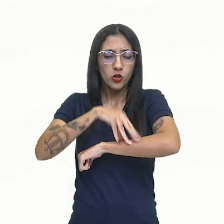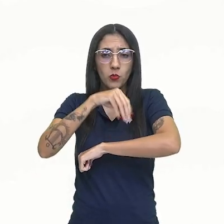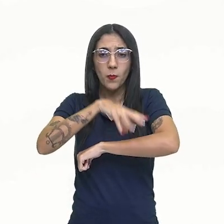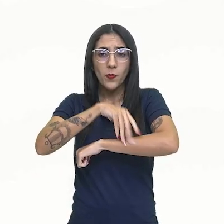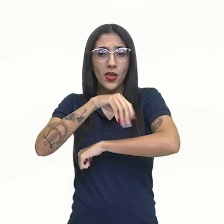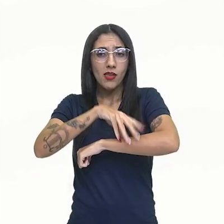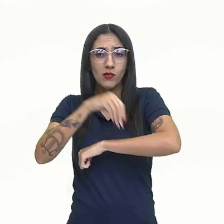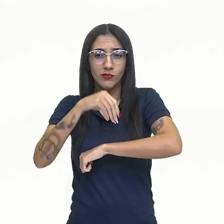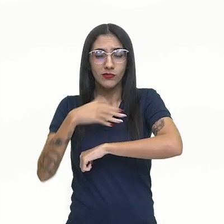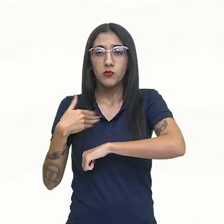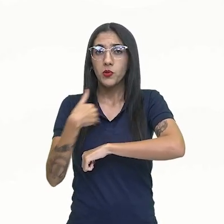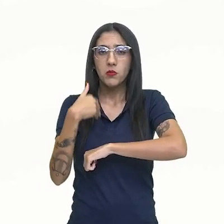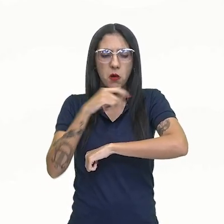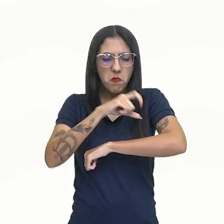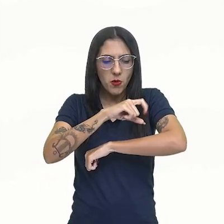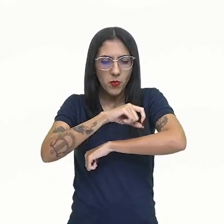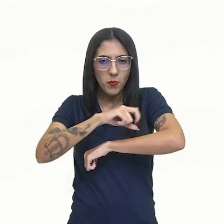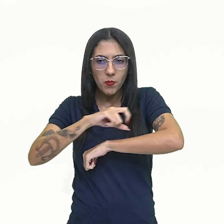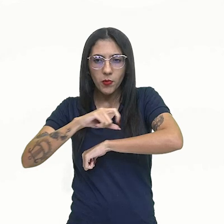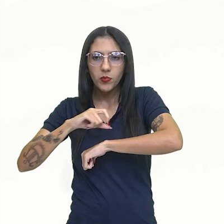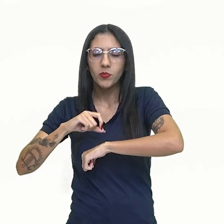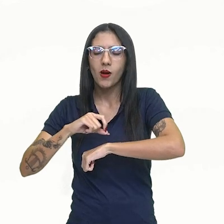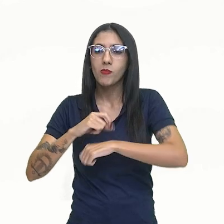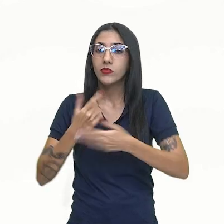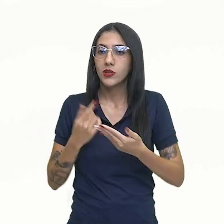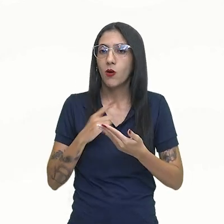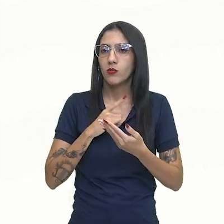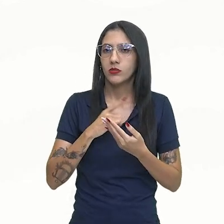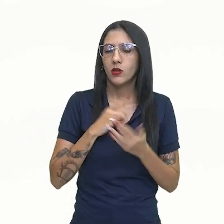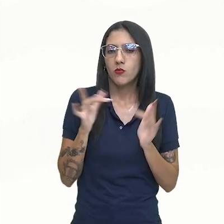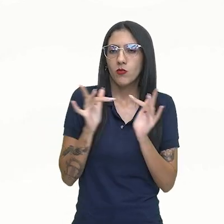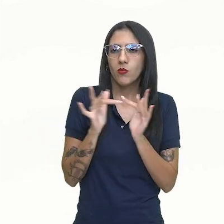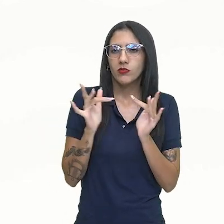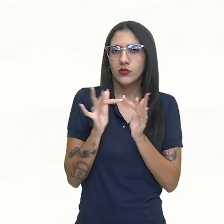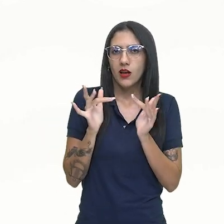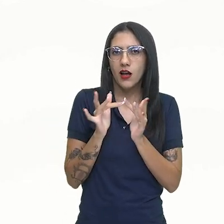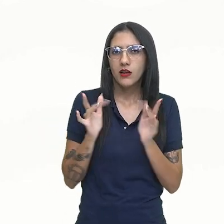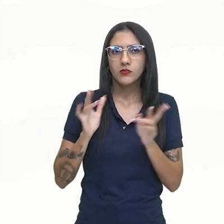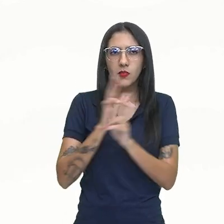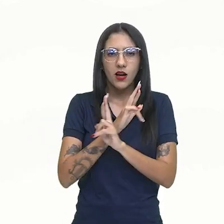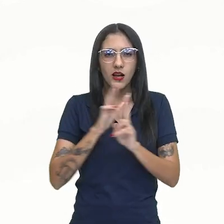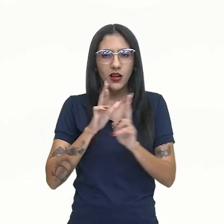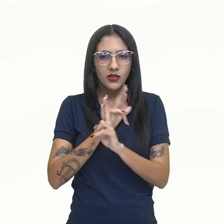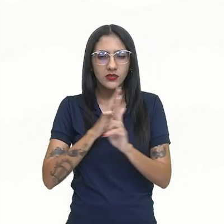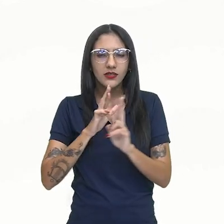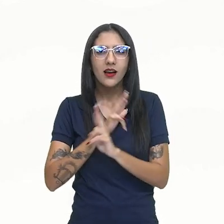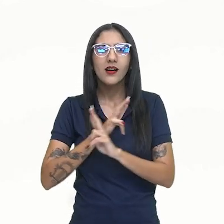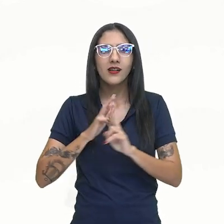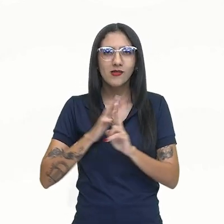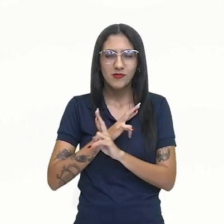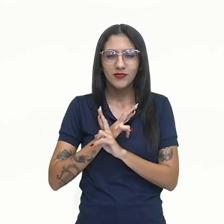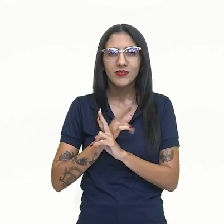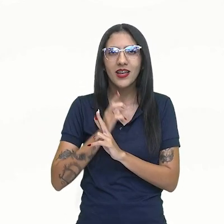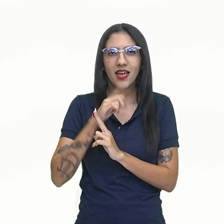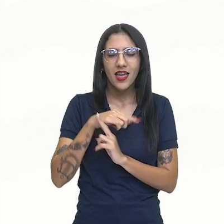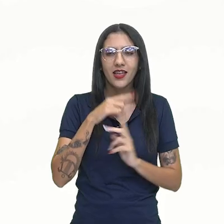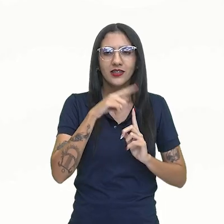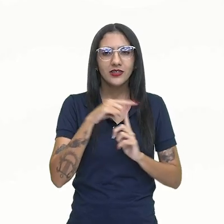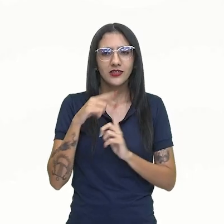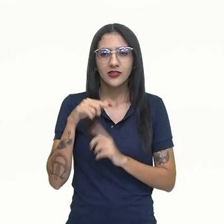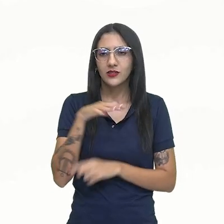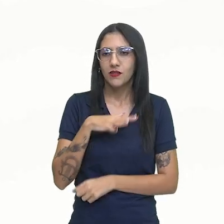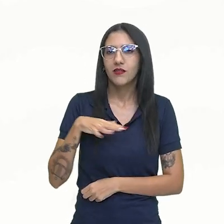da capivara. Então, existe aí uma interação entre essas espécies